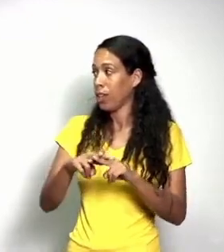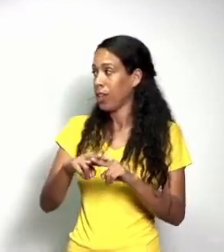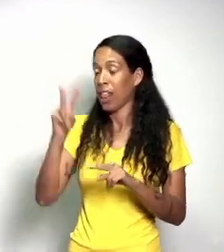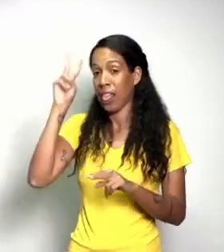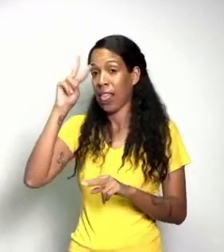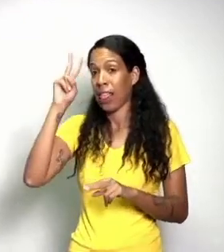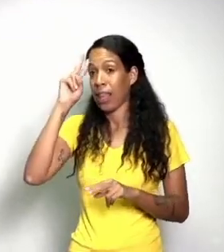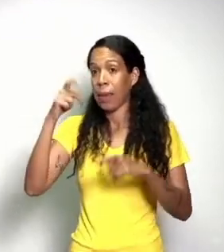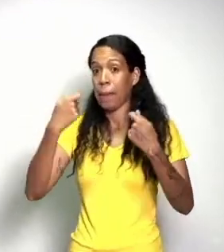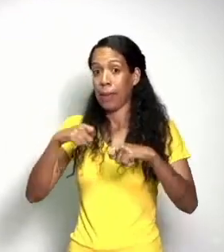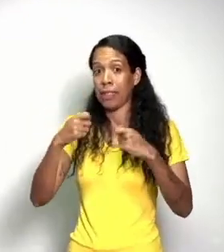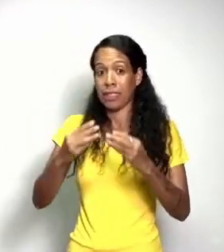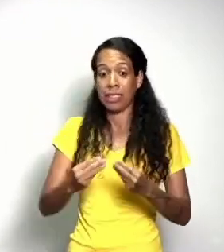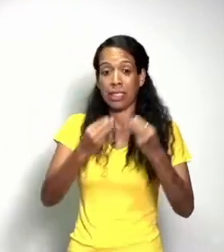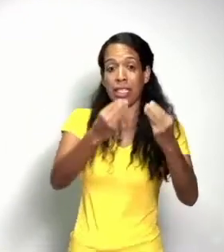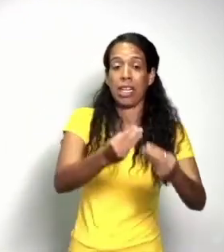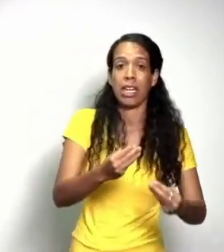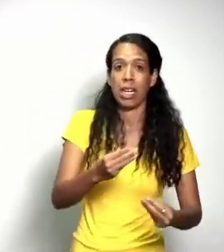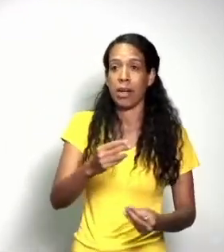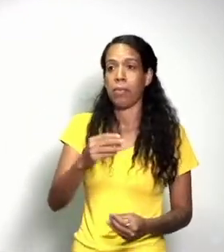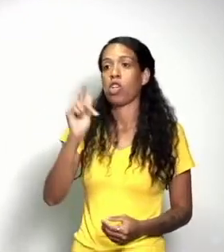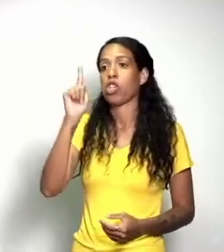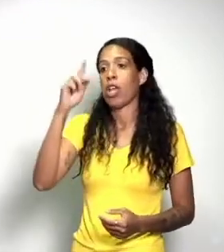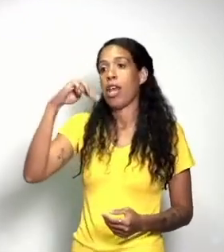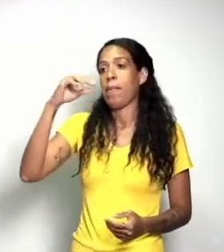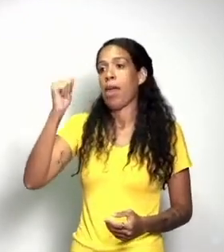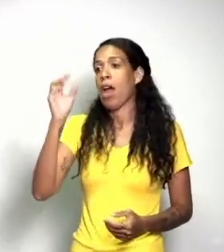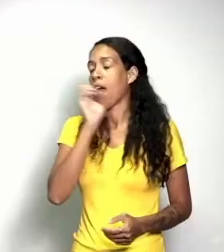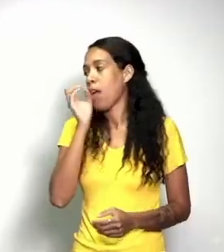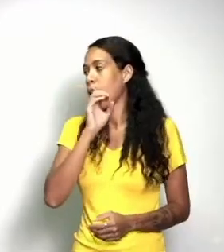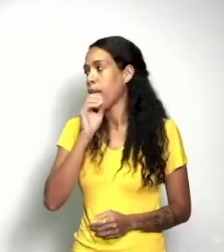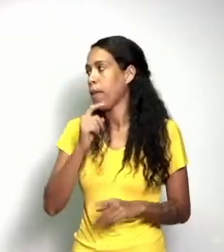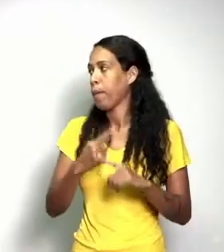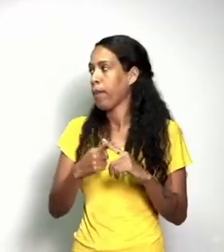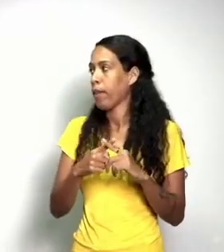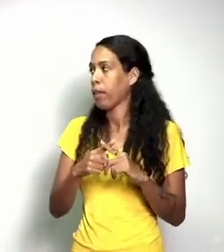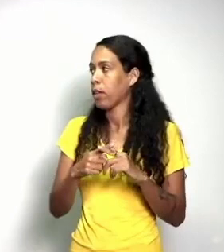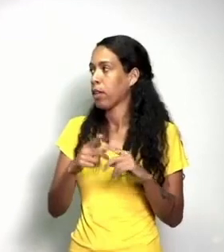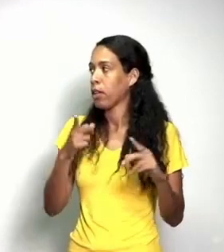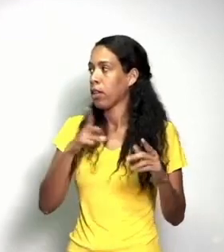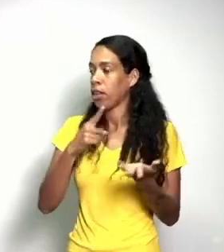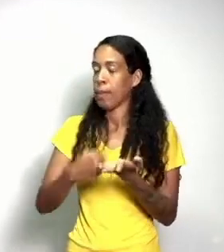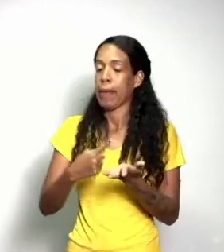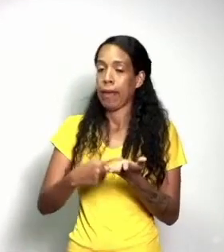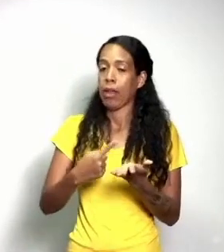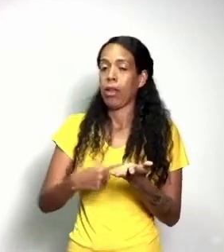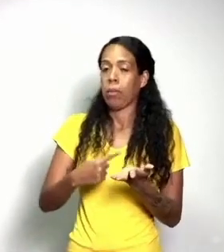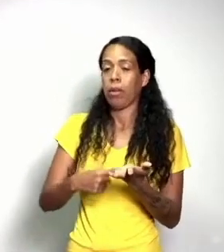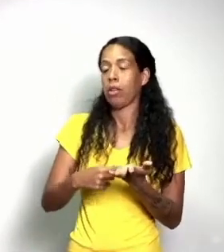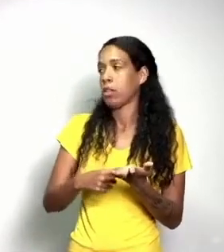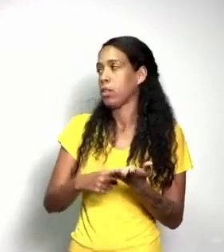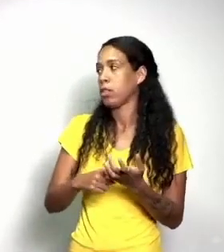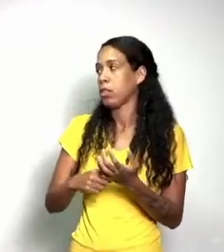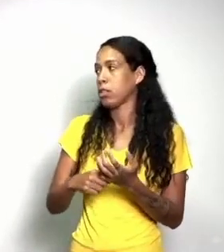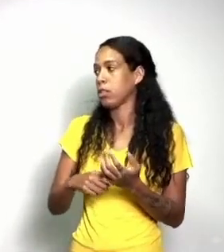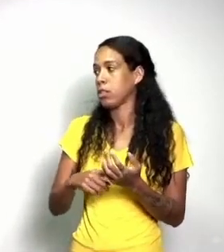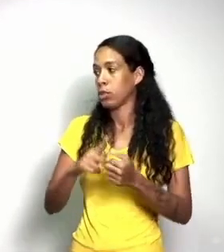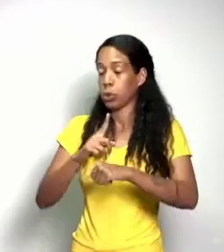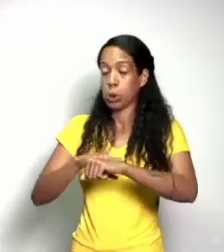gente lembrar que precisa entregar logo para o GMA, porque a gente poupa também esse trabalho e esse tempo que vai levar para